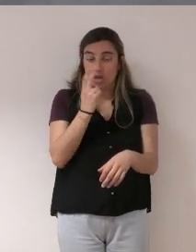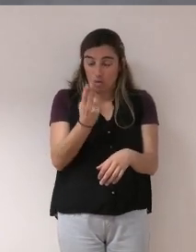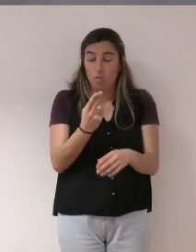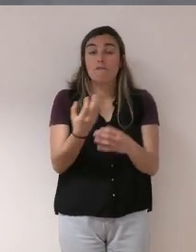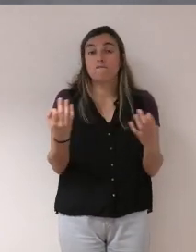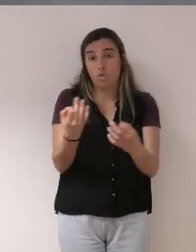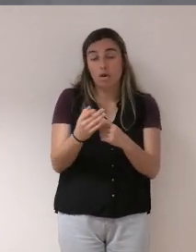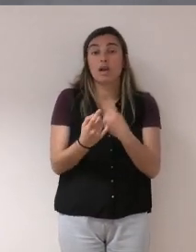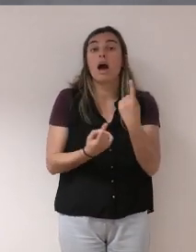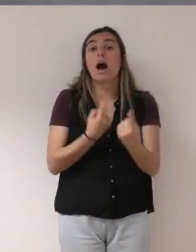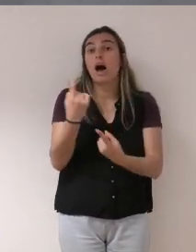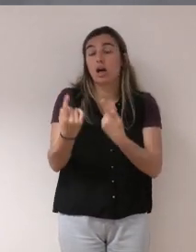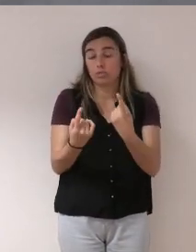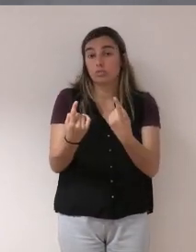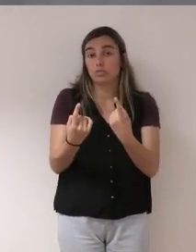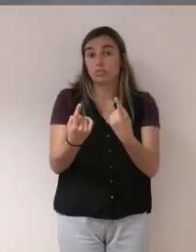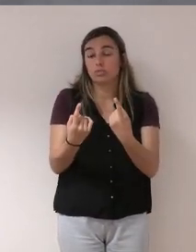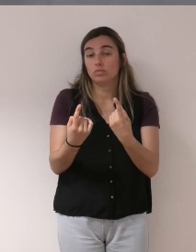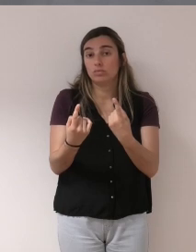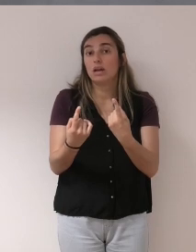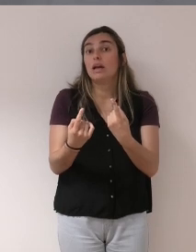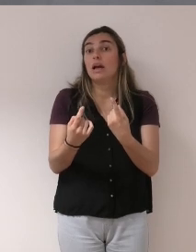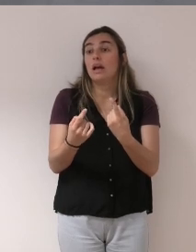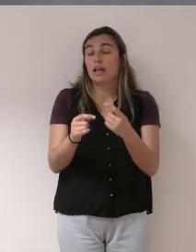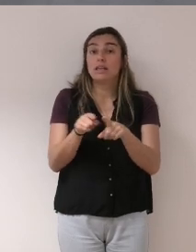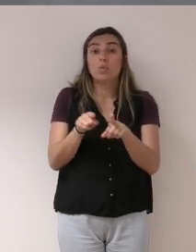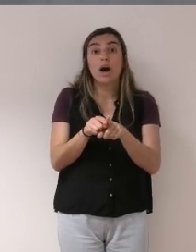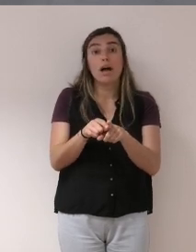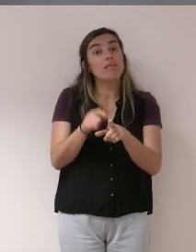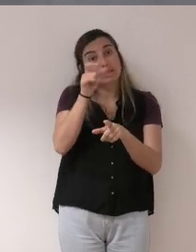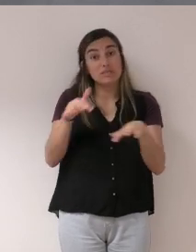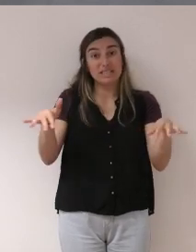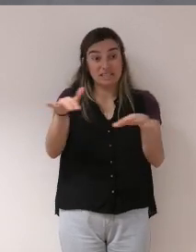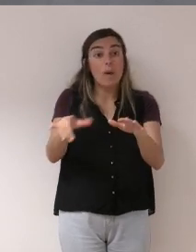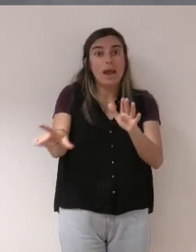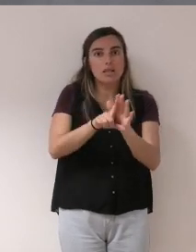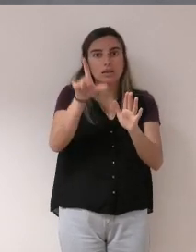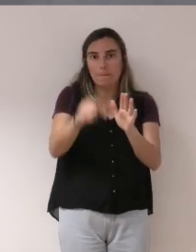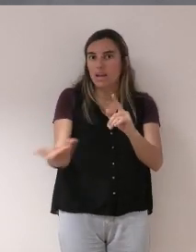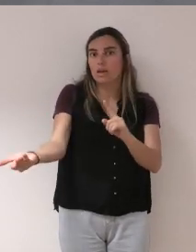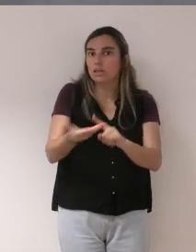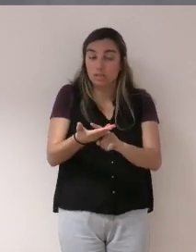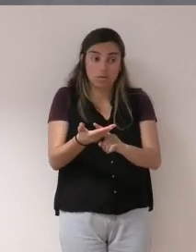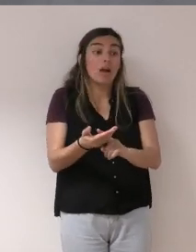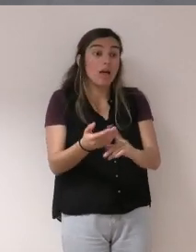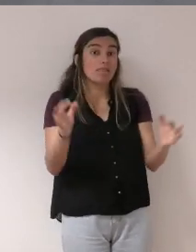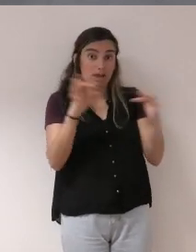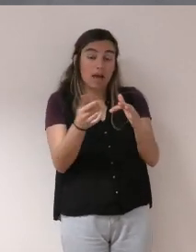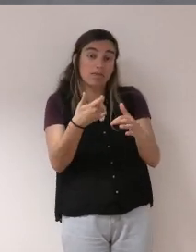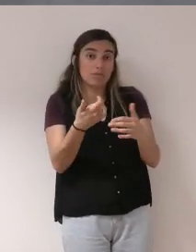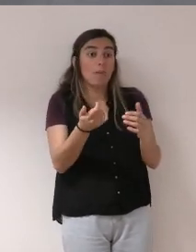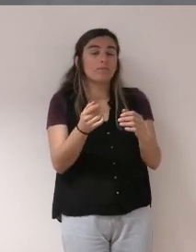Paradoxalmente, apesar de alguns detalhes. Mas a ideia de que a civilização é lei e punição? Sim, é inteiramente judaica.